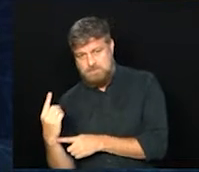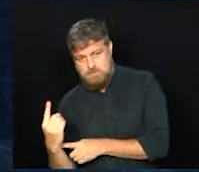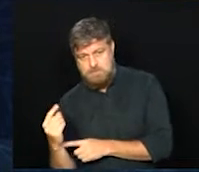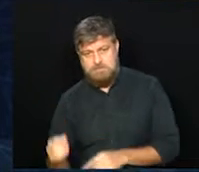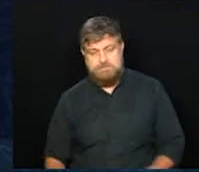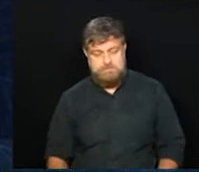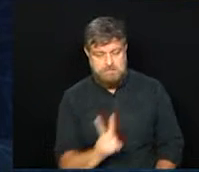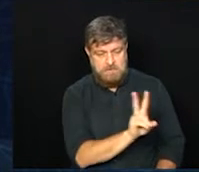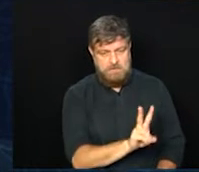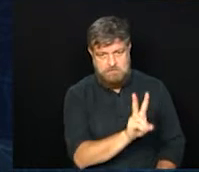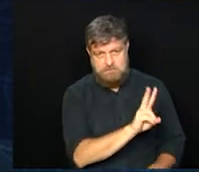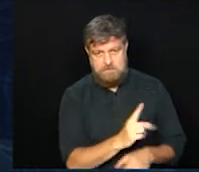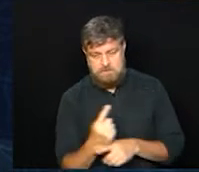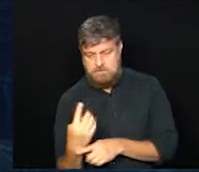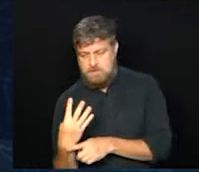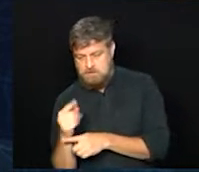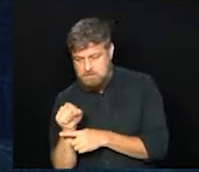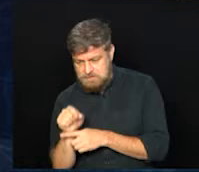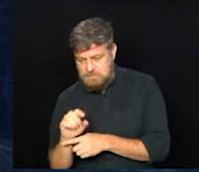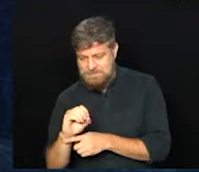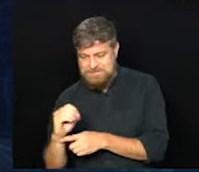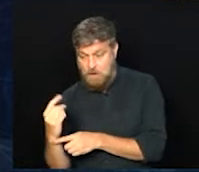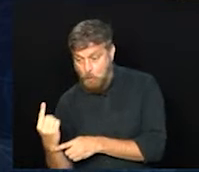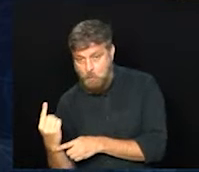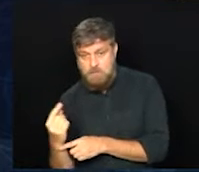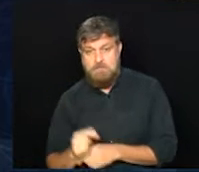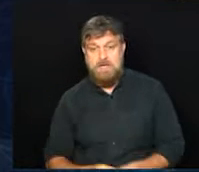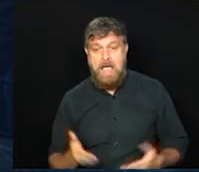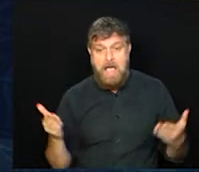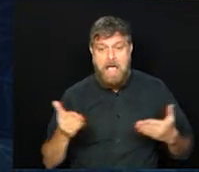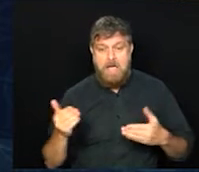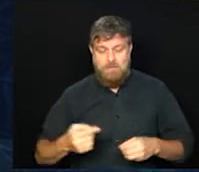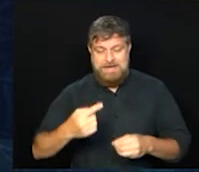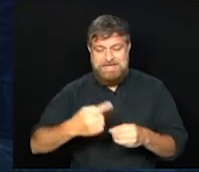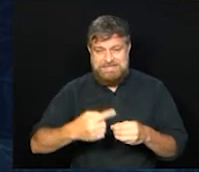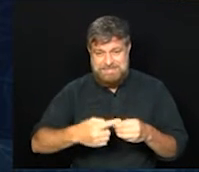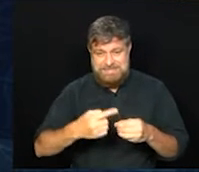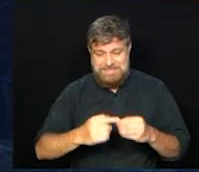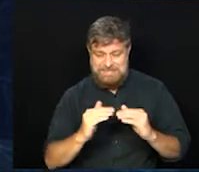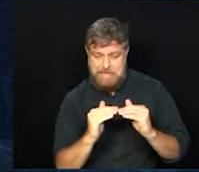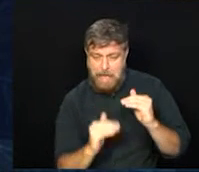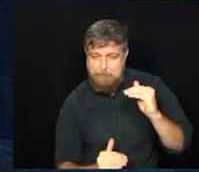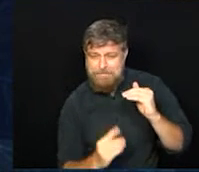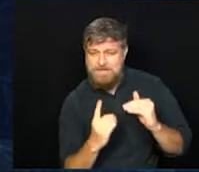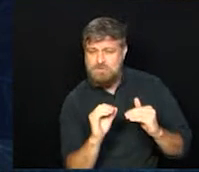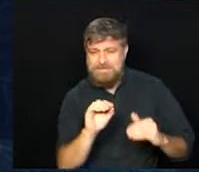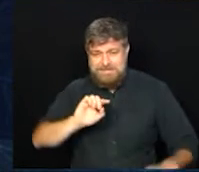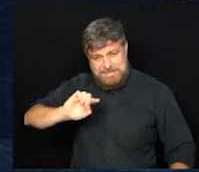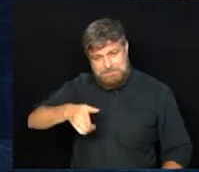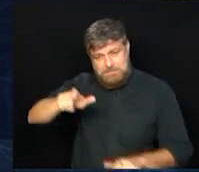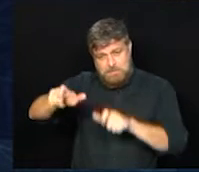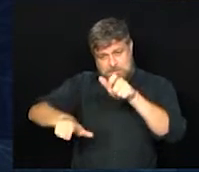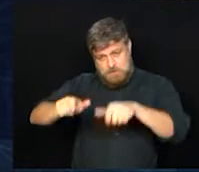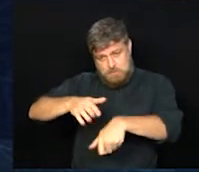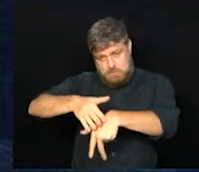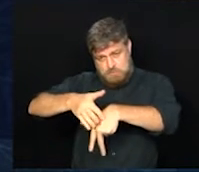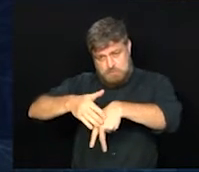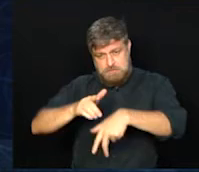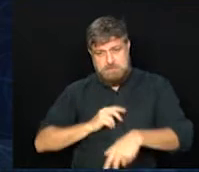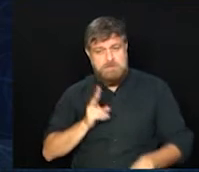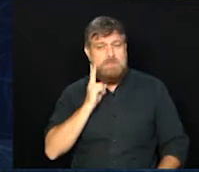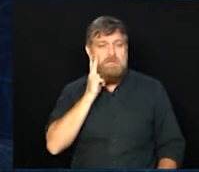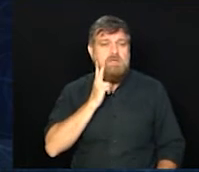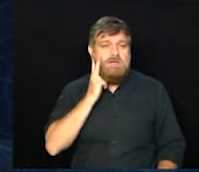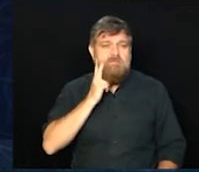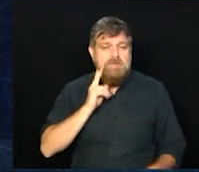14.201, Valinhos 14.001 e agora municípios da RMC com menos de 10 mil casos da doença. Vinhedo,